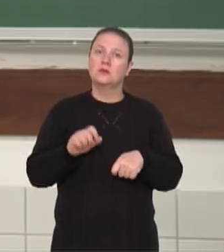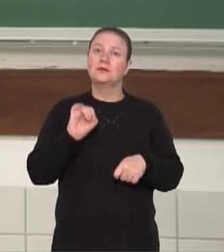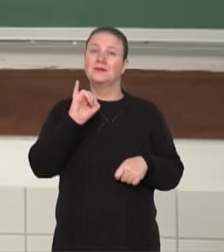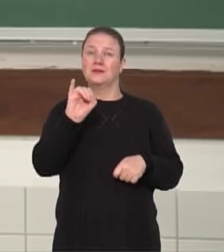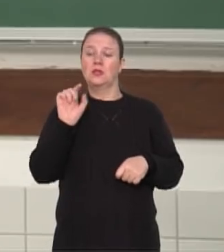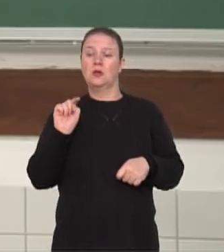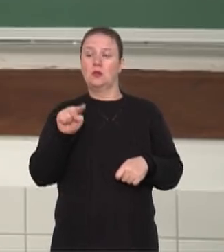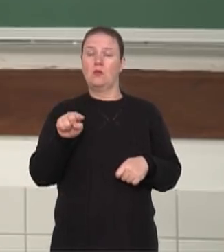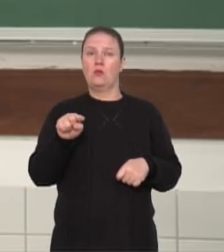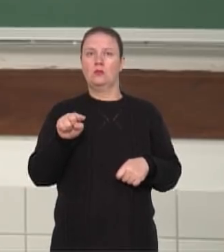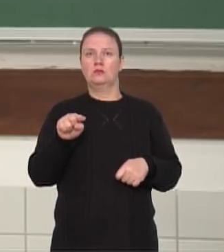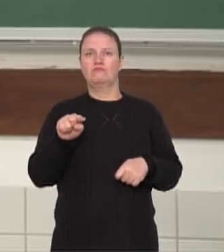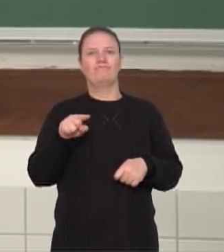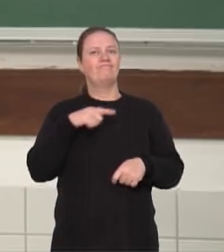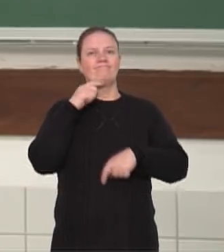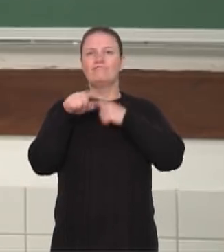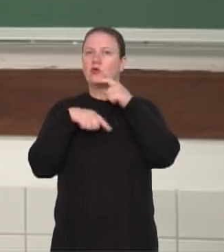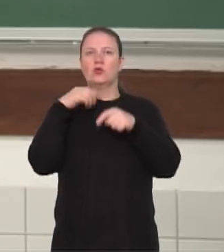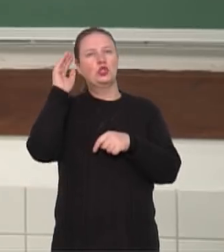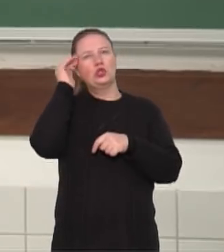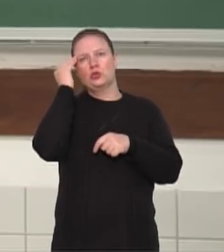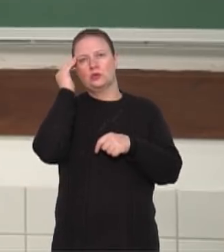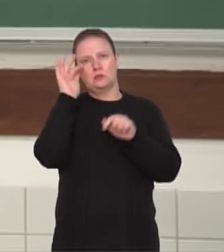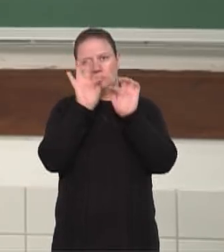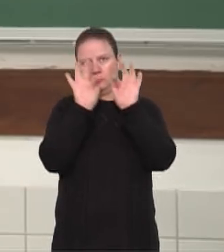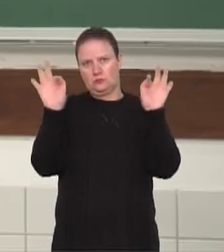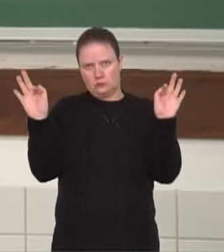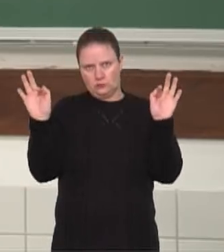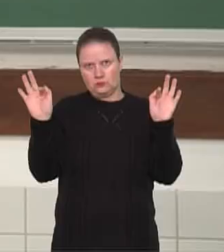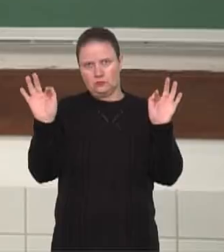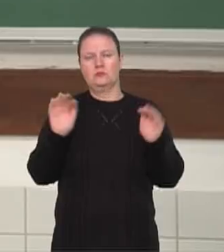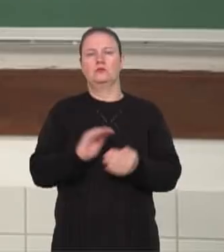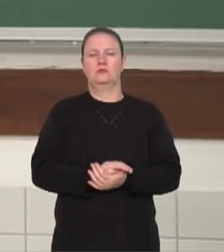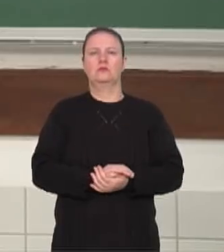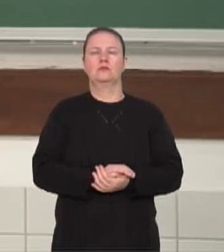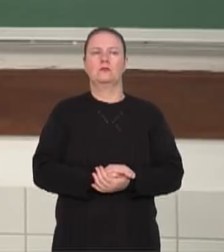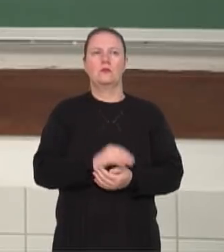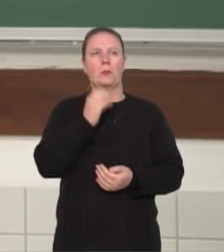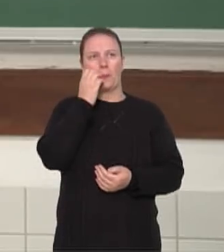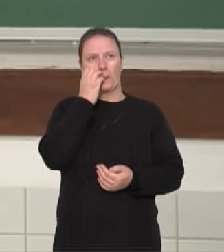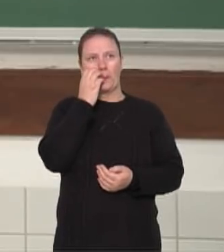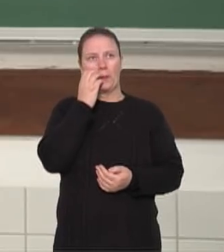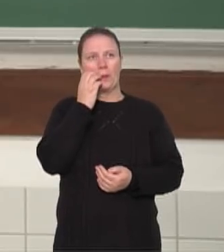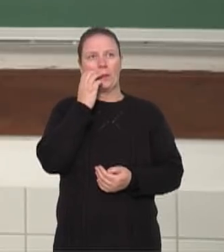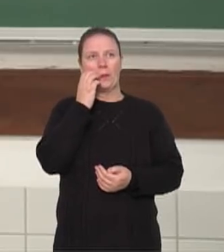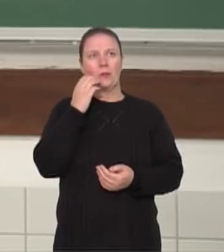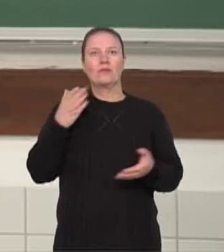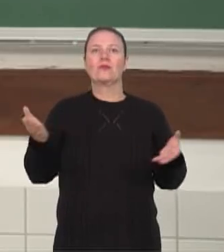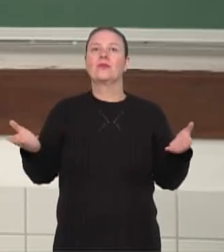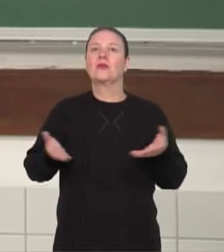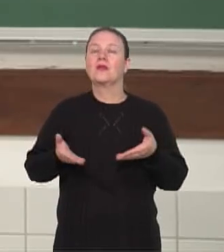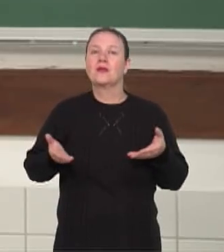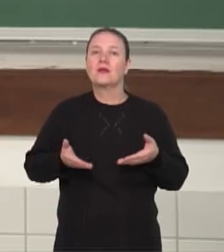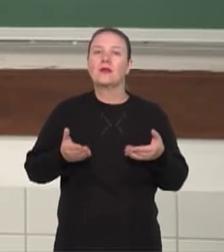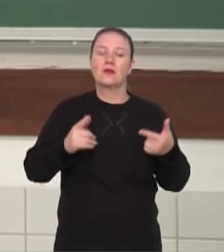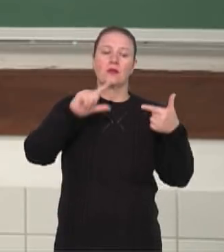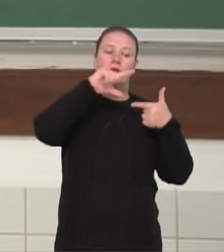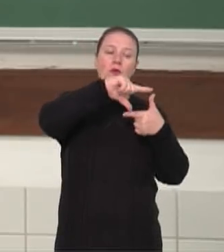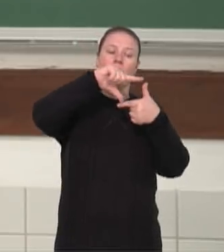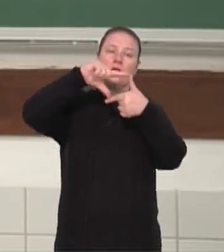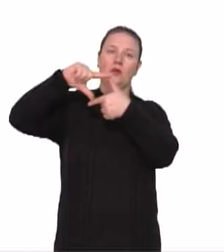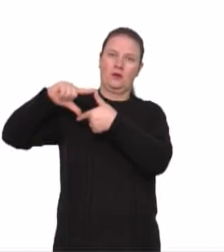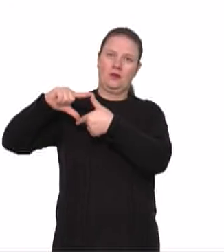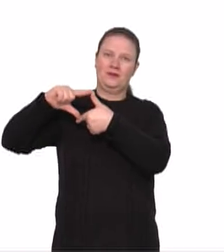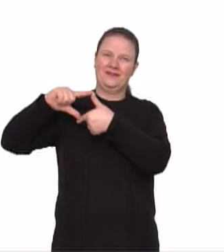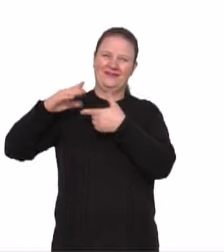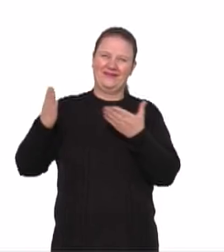flexões verbais, a gente não vai compreender a frase. Por isso que a gente chama de verbo transitivo direto. Ok? Agora a gente vai